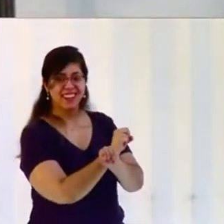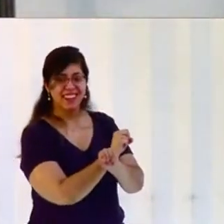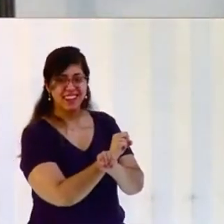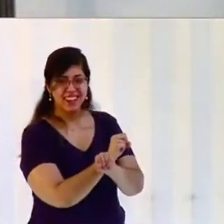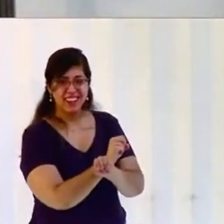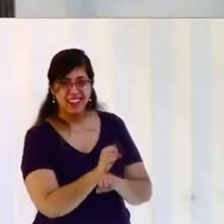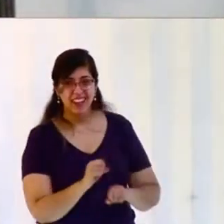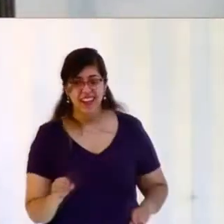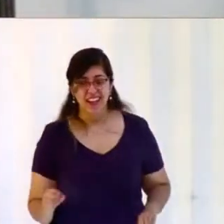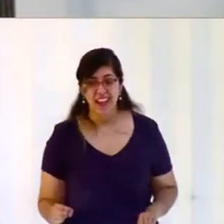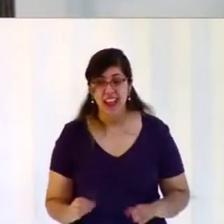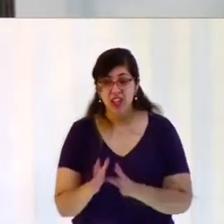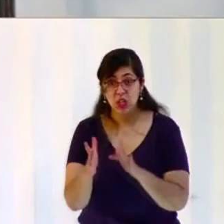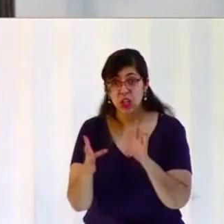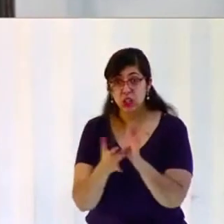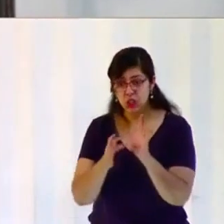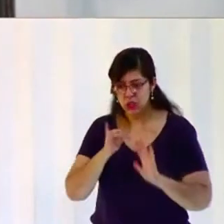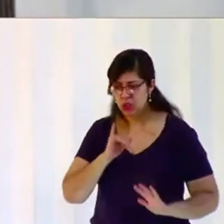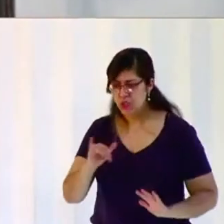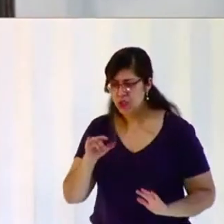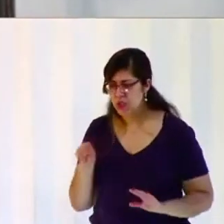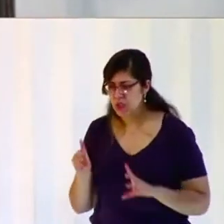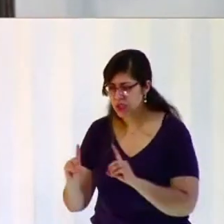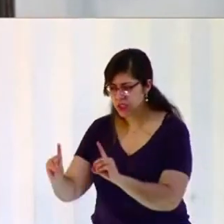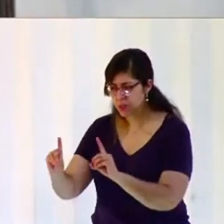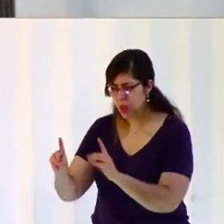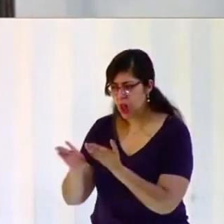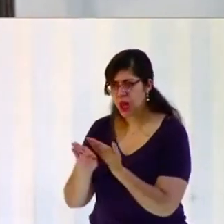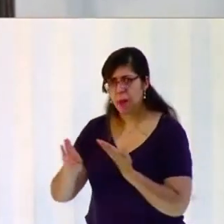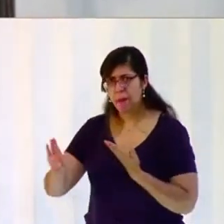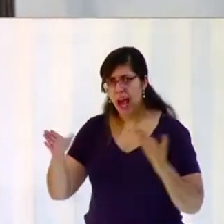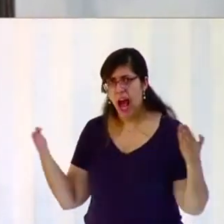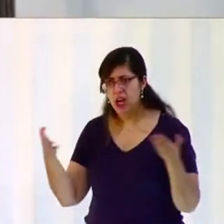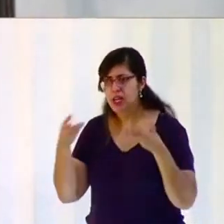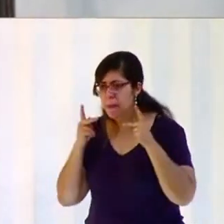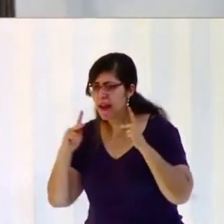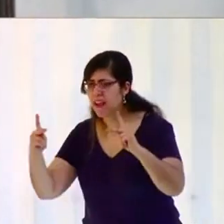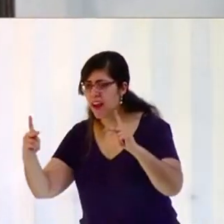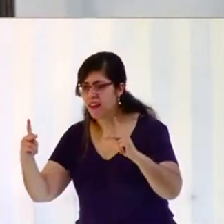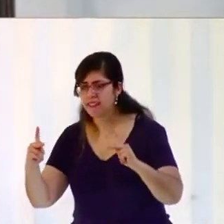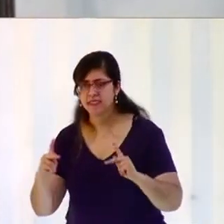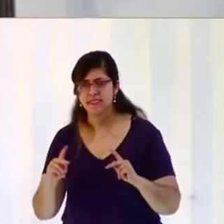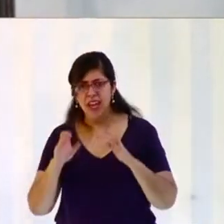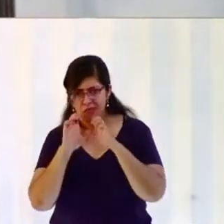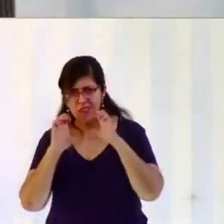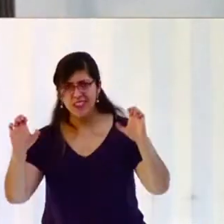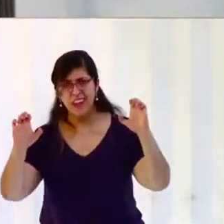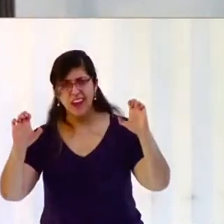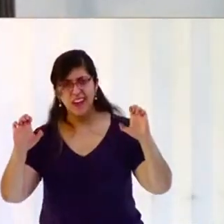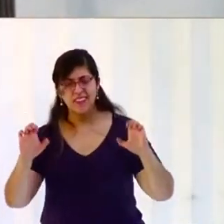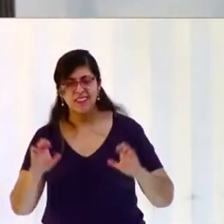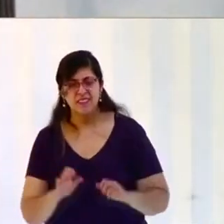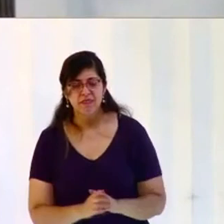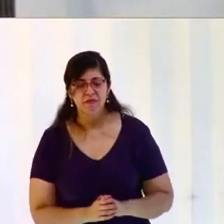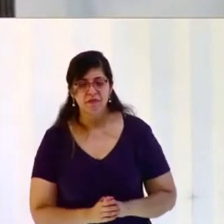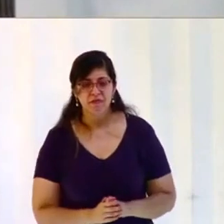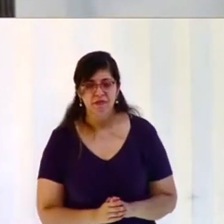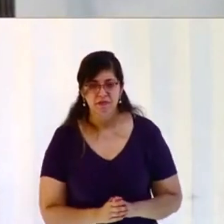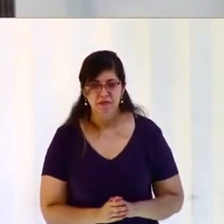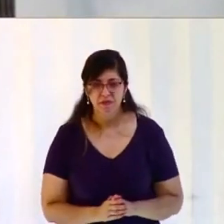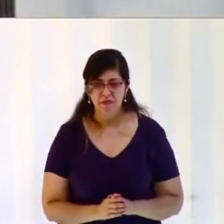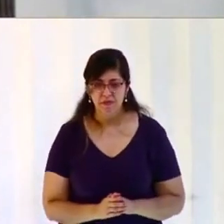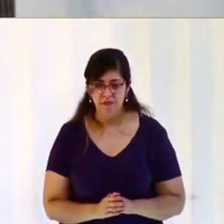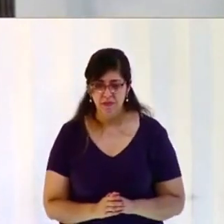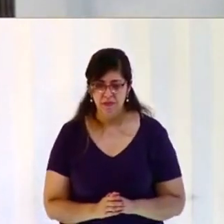ensinou-os a pregar, ou encaminhou-os, designou-os a pregar, irmãos, Jesus não está dando aqui um curso de homilética